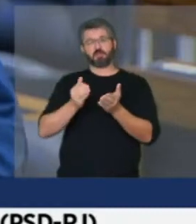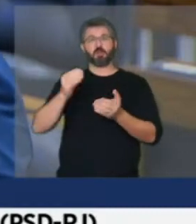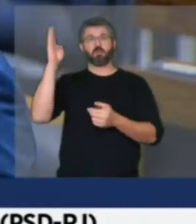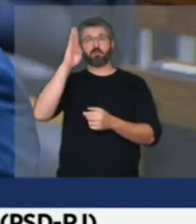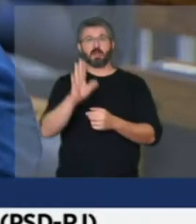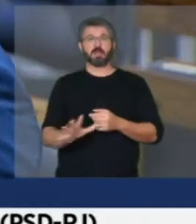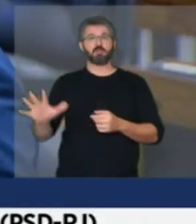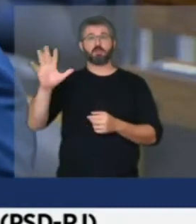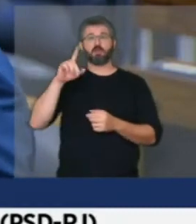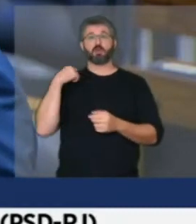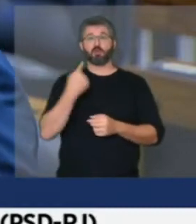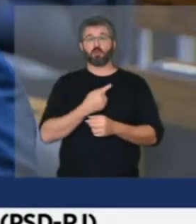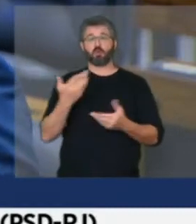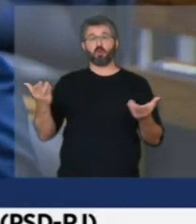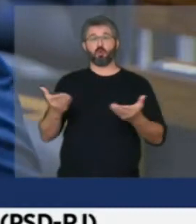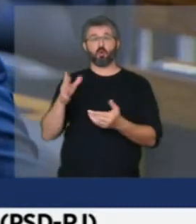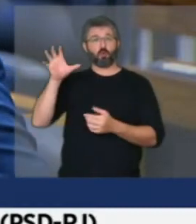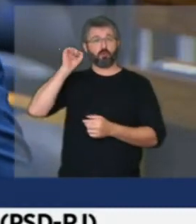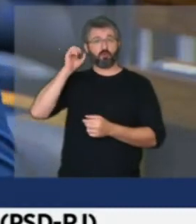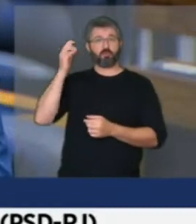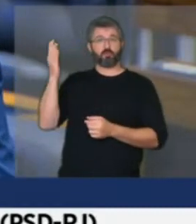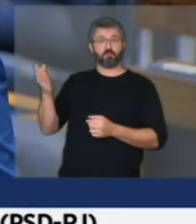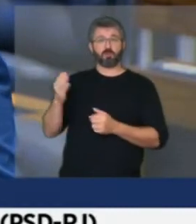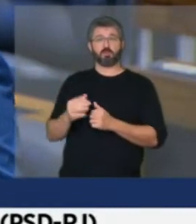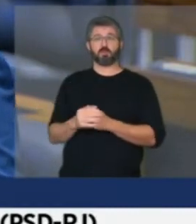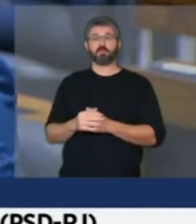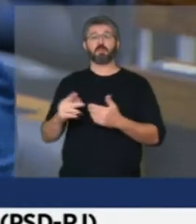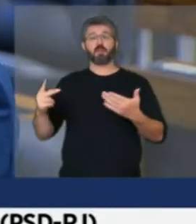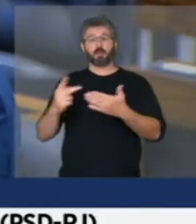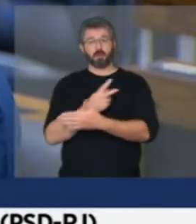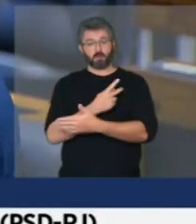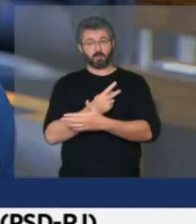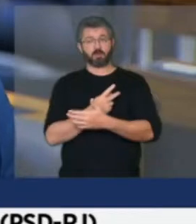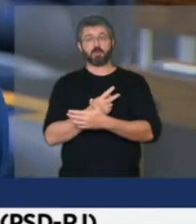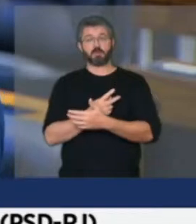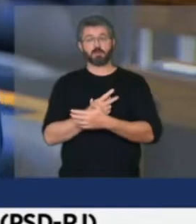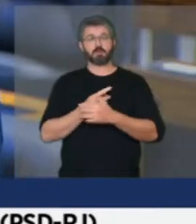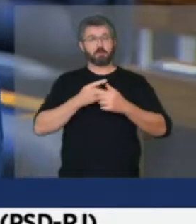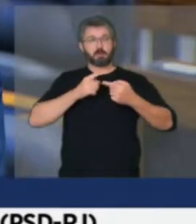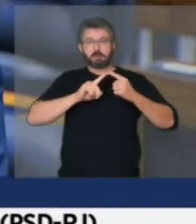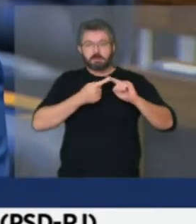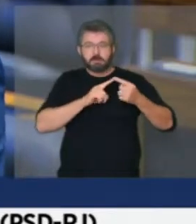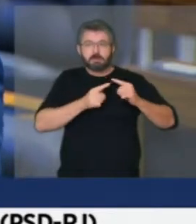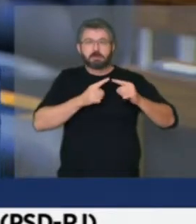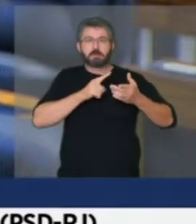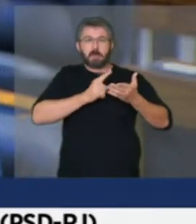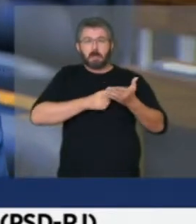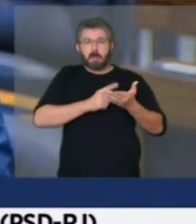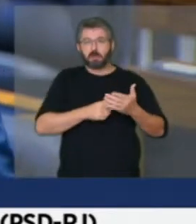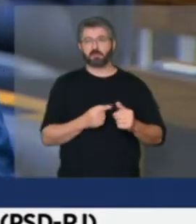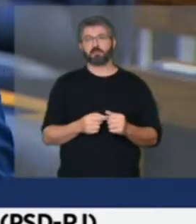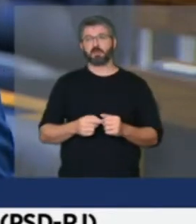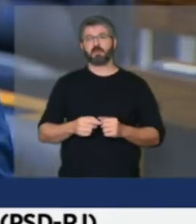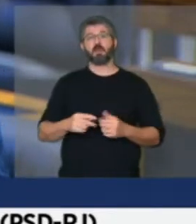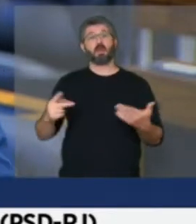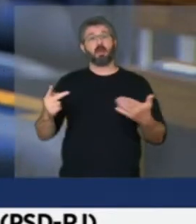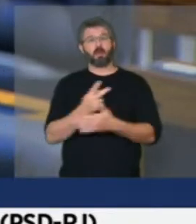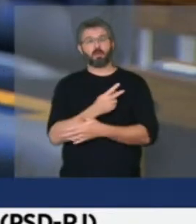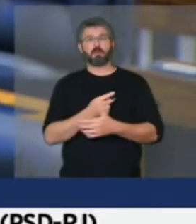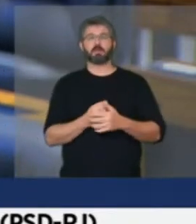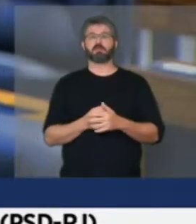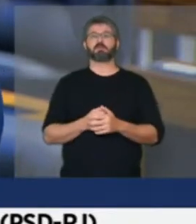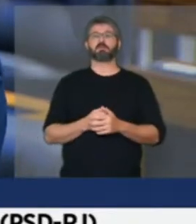podemos ouvir aqui nessa tribuna que houve uma conspiração, que houve, senhor presidente,